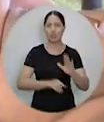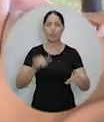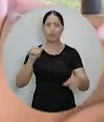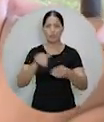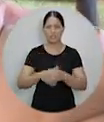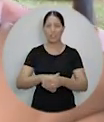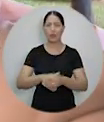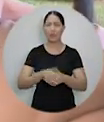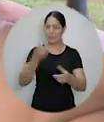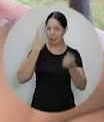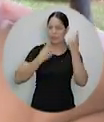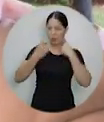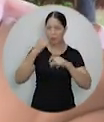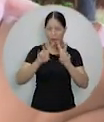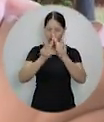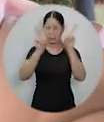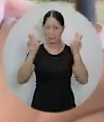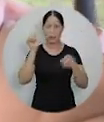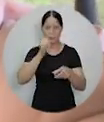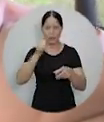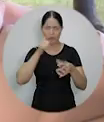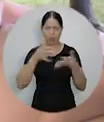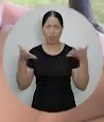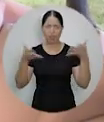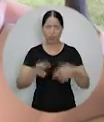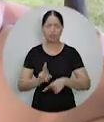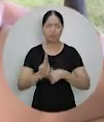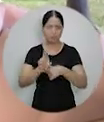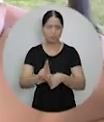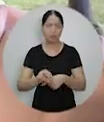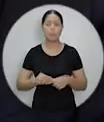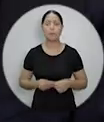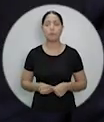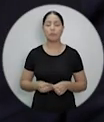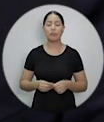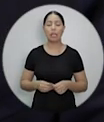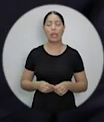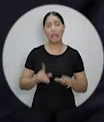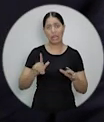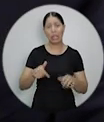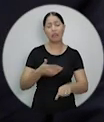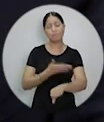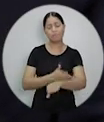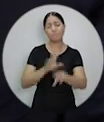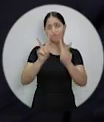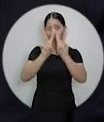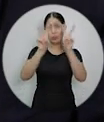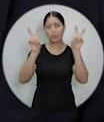trata com preocupação a questão da representatividade feminina no poder? Essa é uma